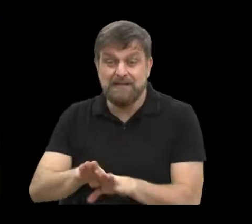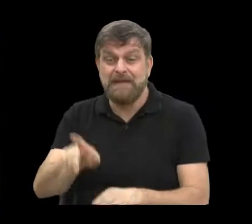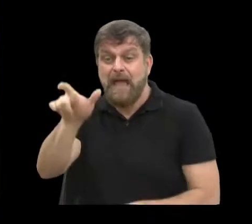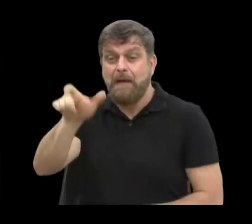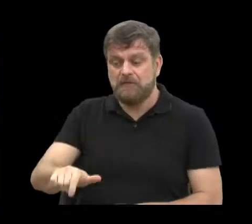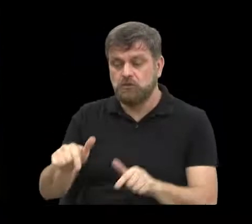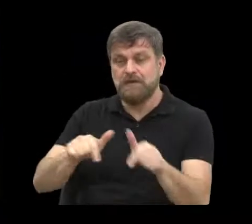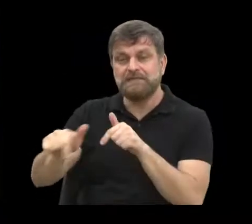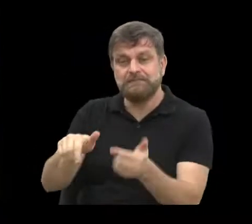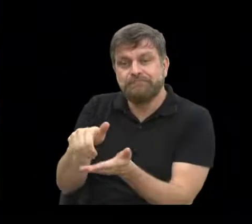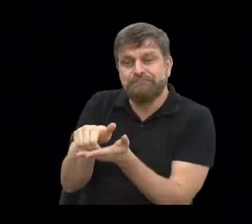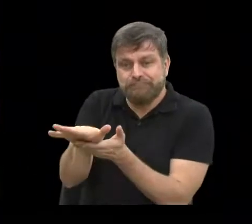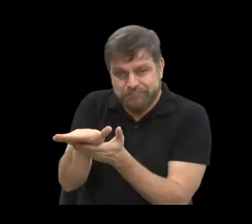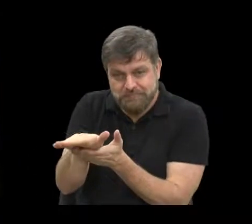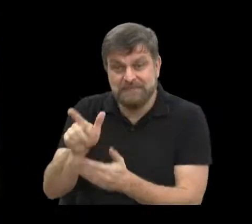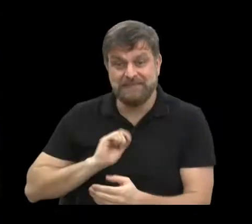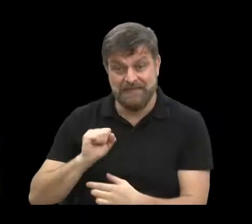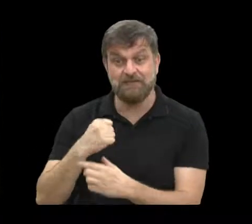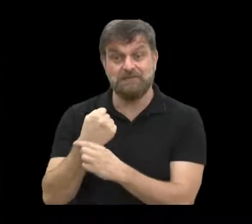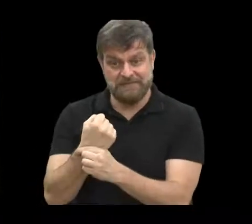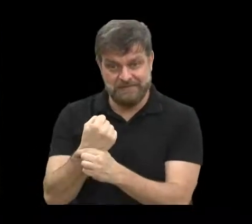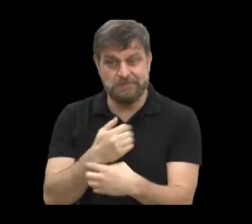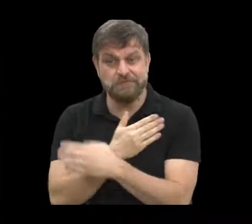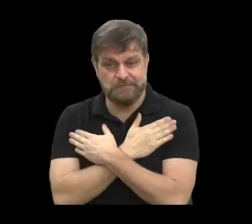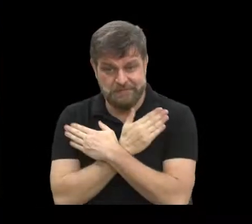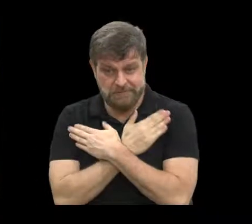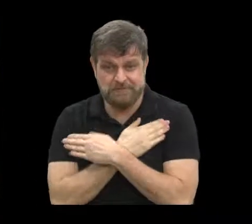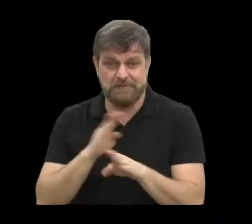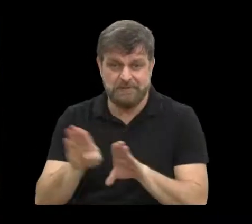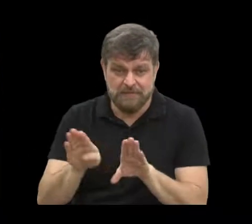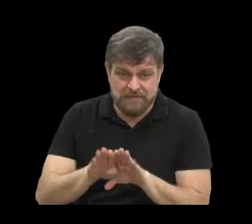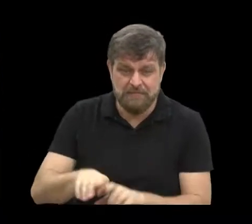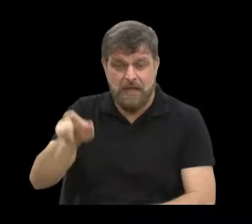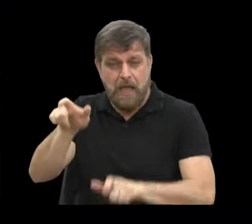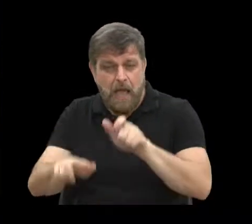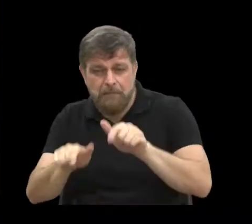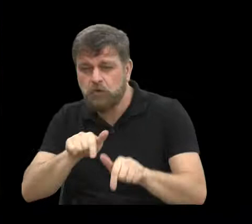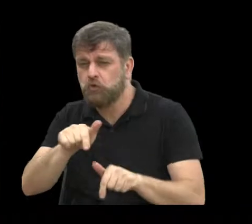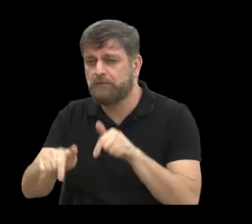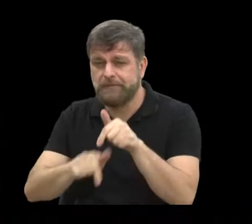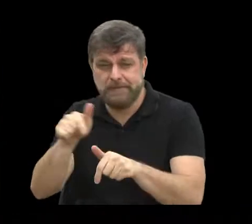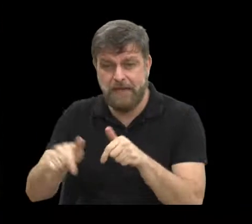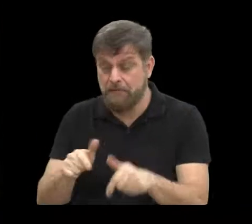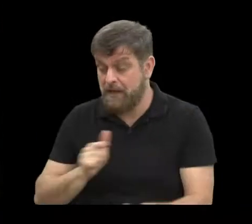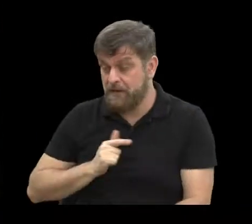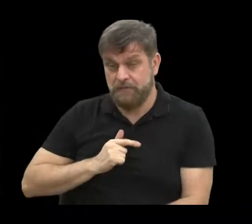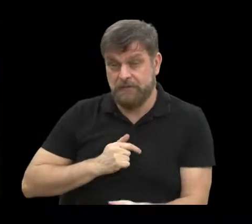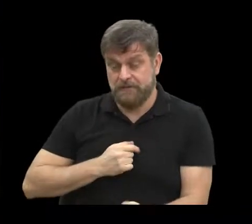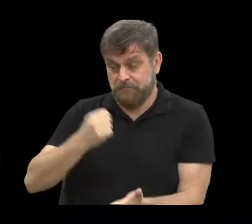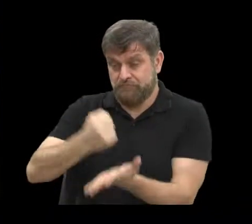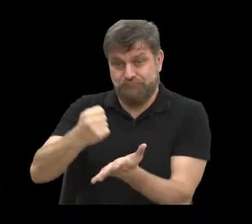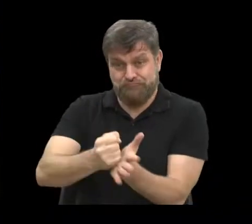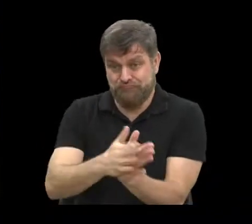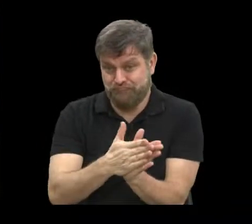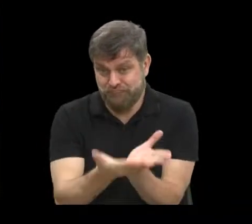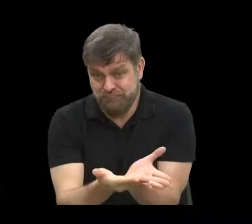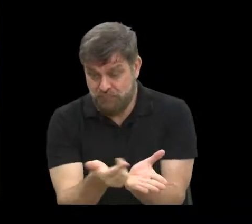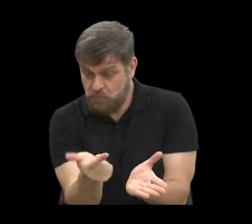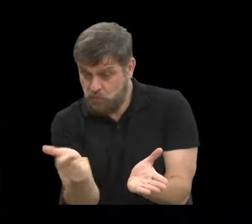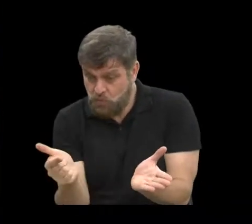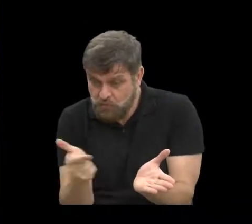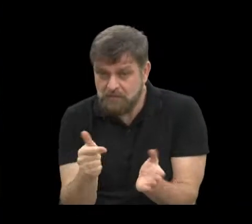seguro-desemprego, comissões, prolabore, rendimentos de trabalho não assalariado, rendimentos do